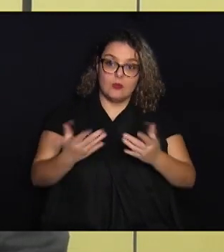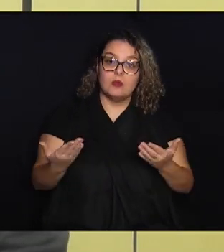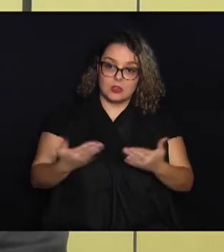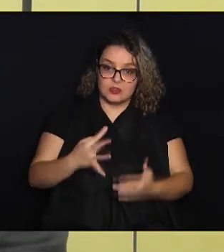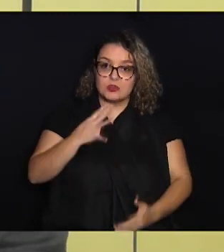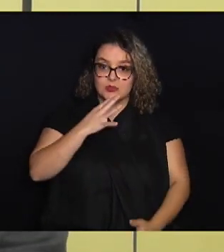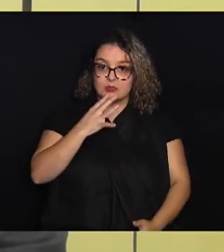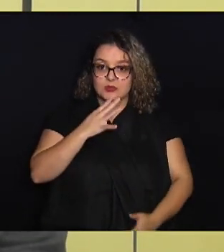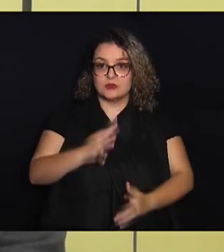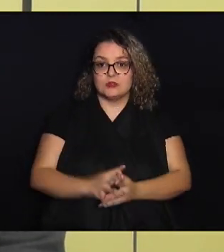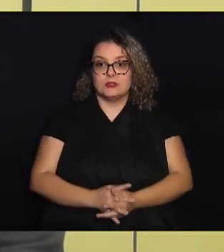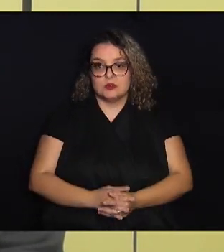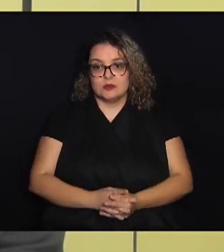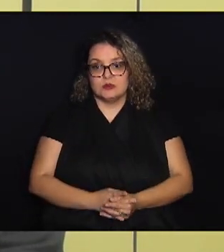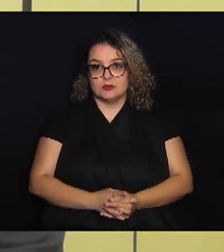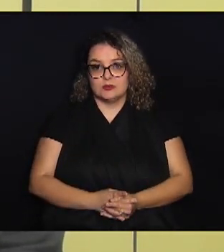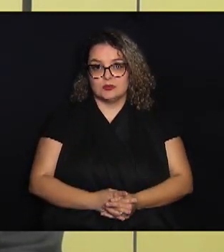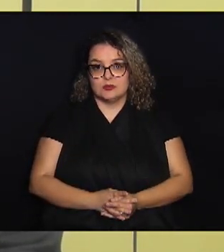hoje.